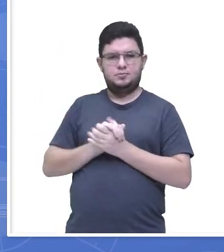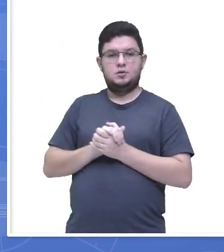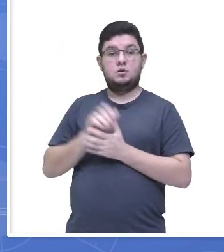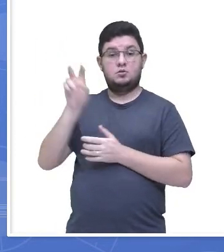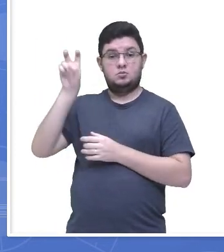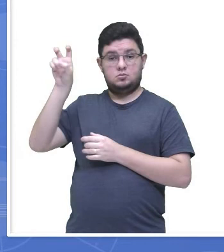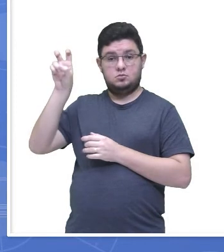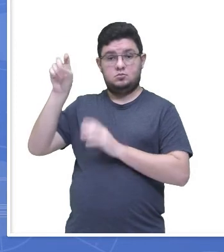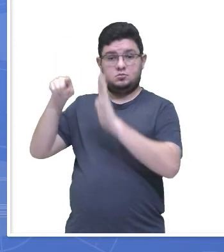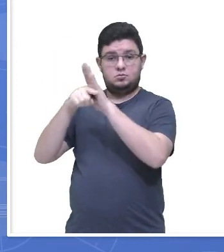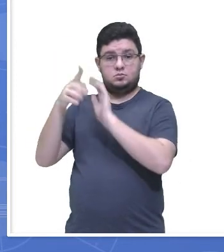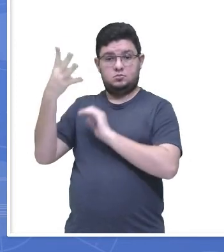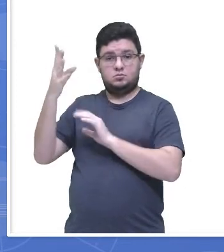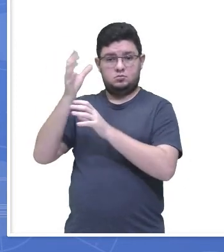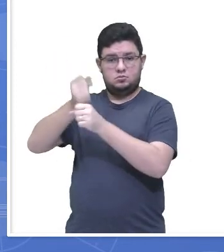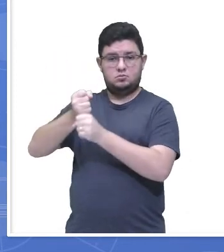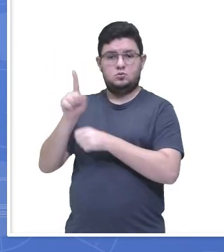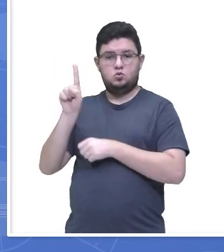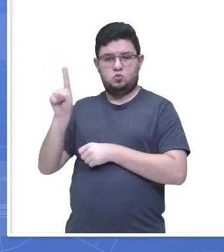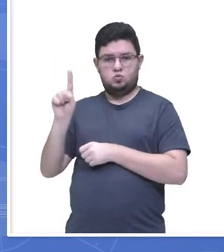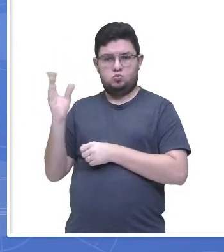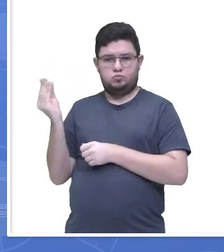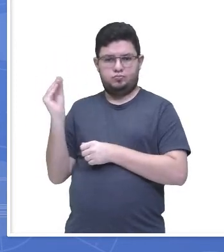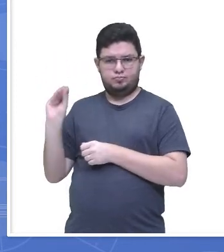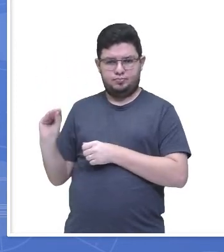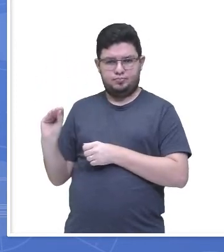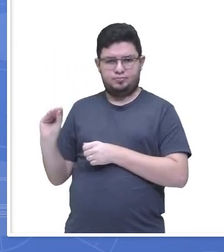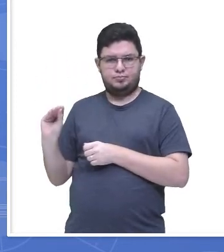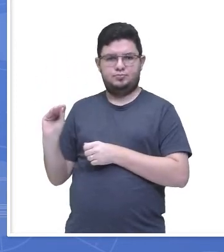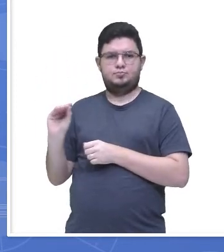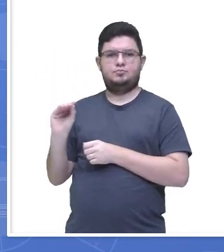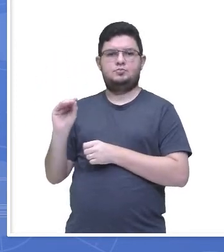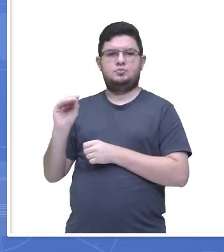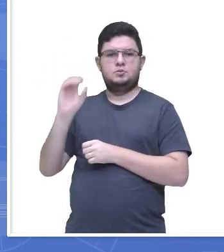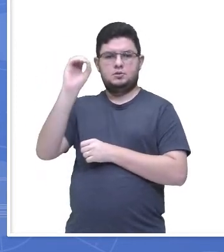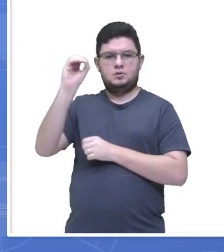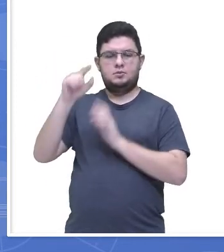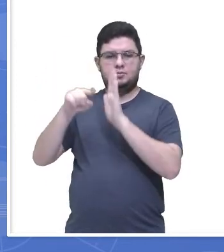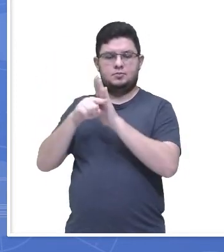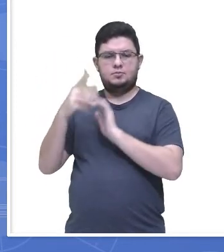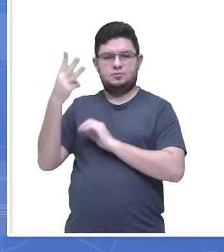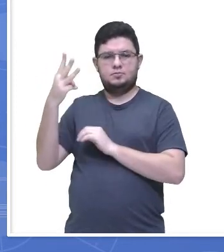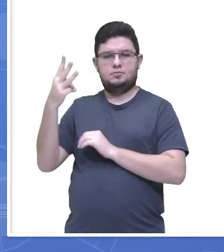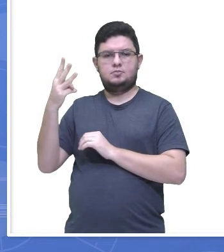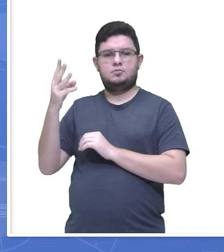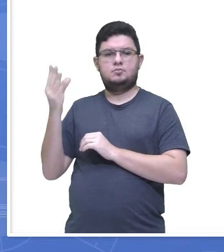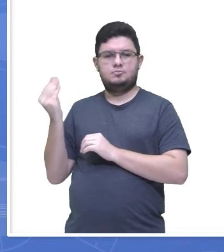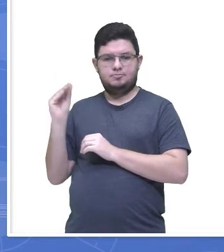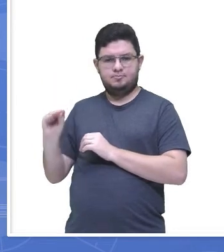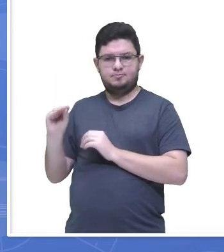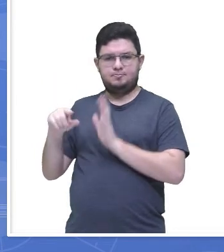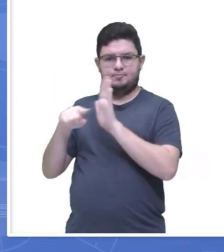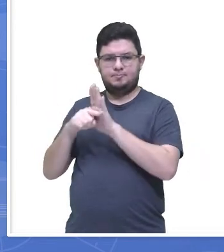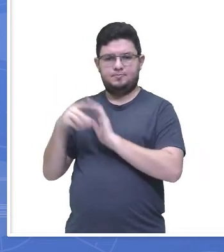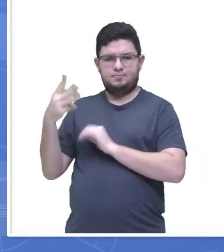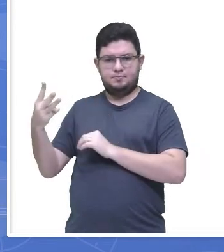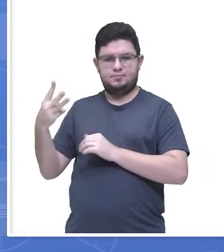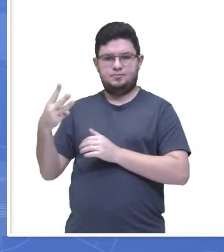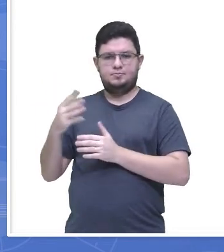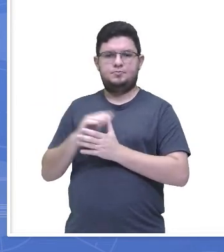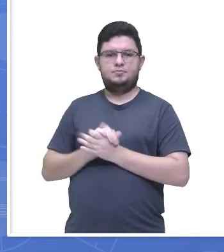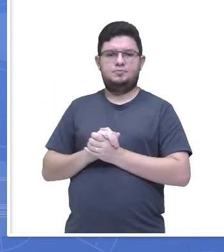de calor? Não tenho, olha. Não tenho o Qzão aqui. Então, eu tenho que encontrar primeiro o nosso Qzão. Vamos